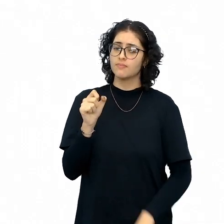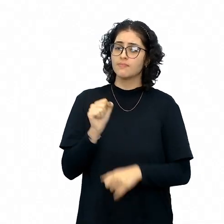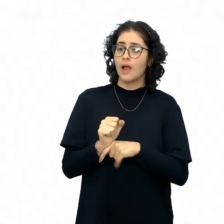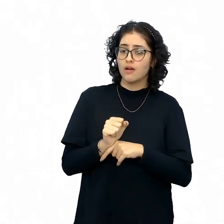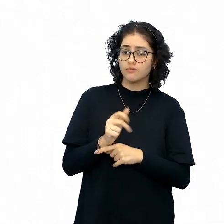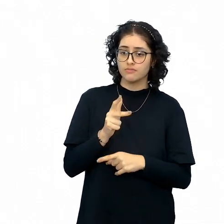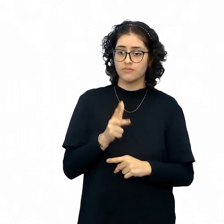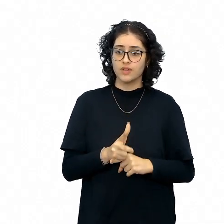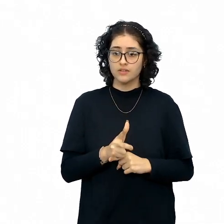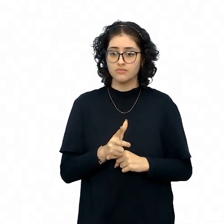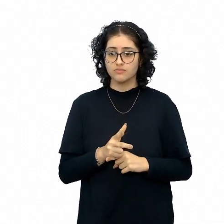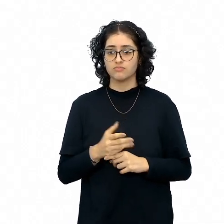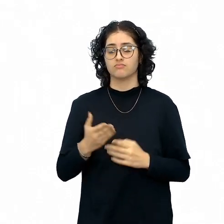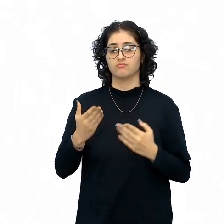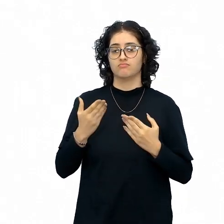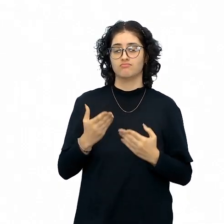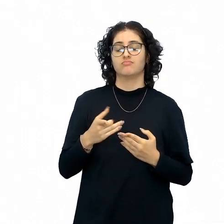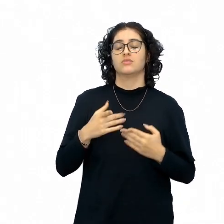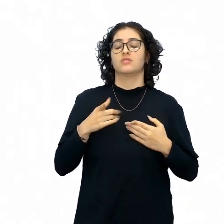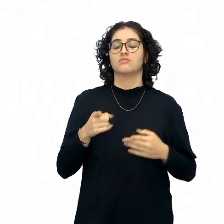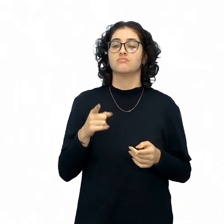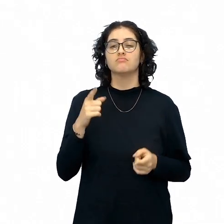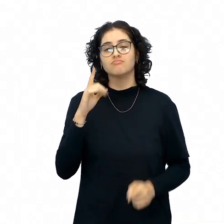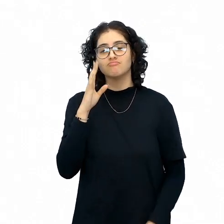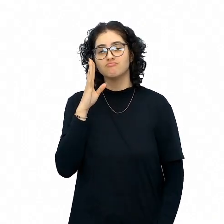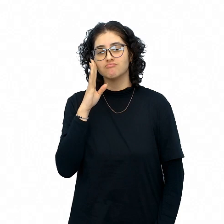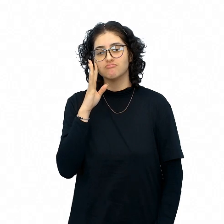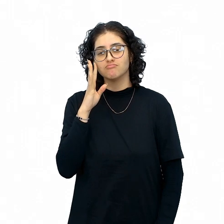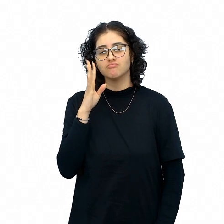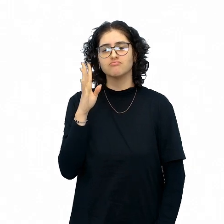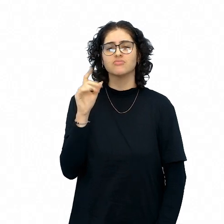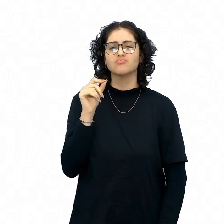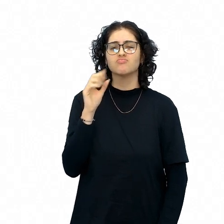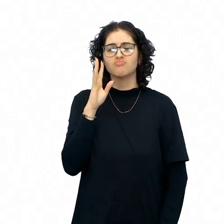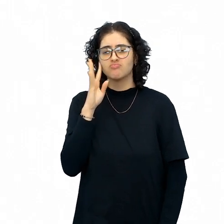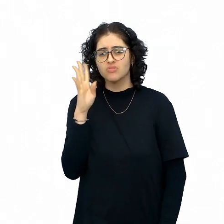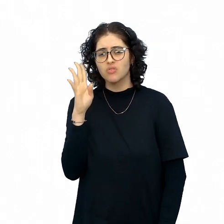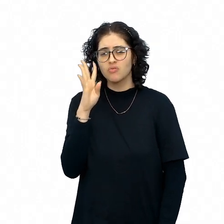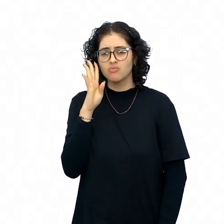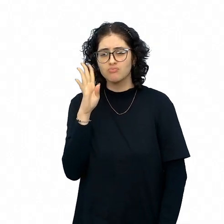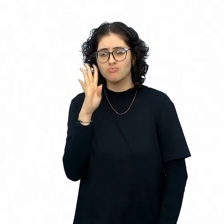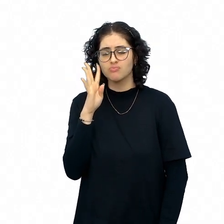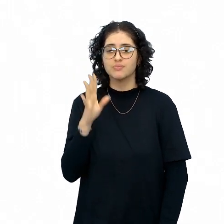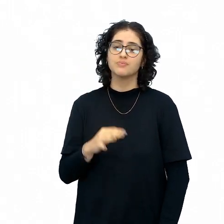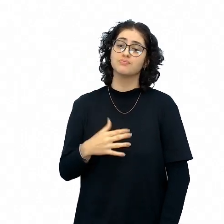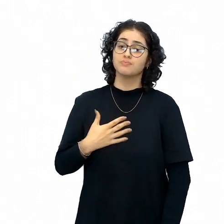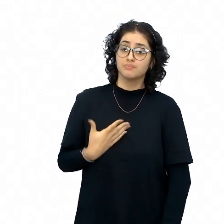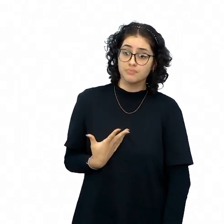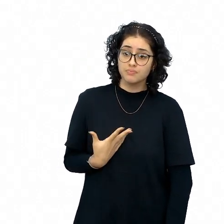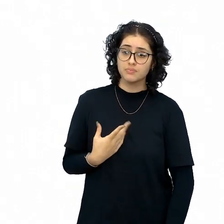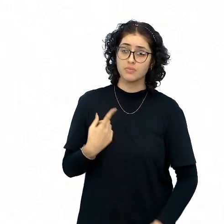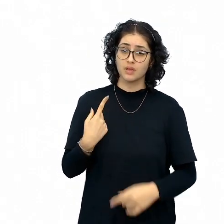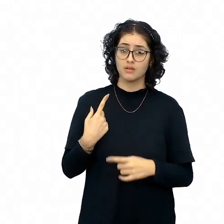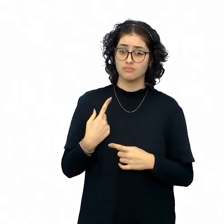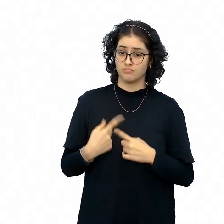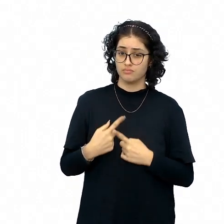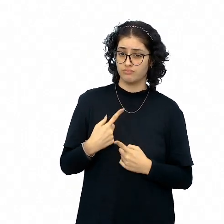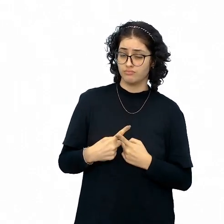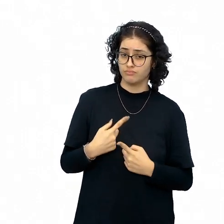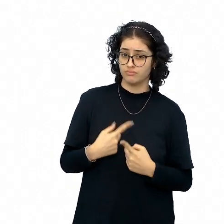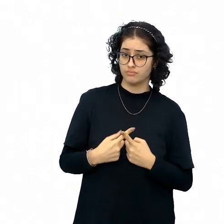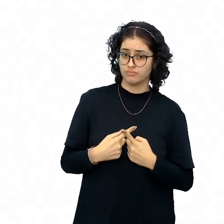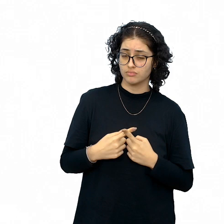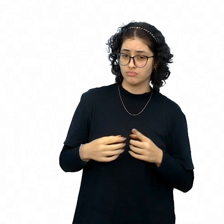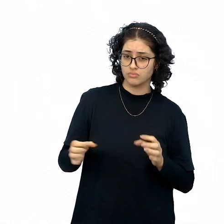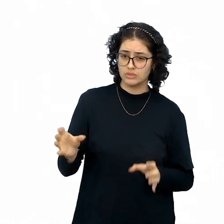aí neste momento, para que vocês façam a seguinte reflexão. Por que a apropriação de estratégias